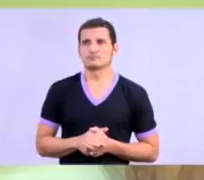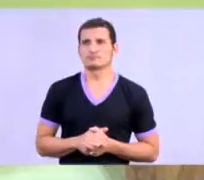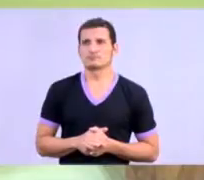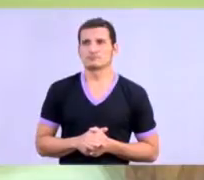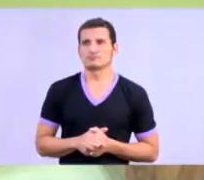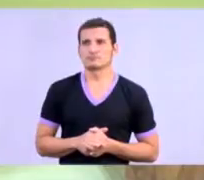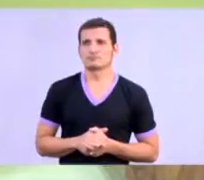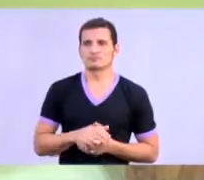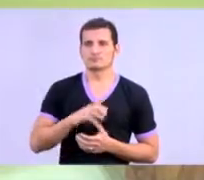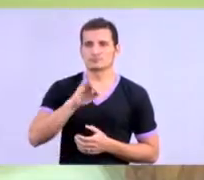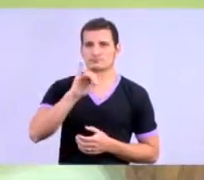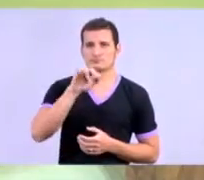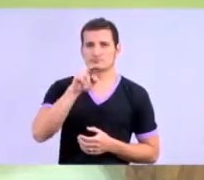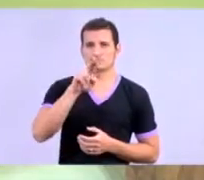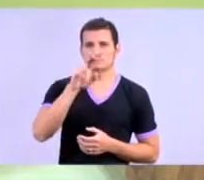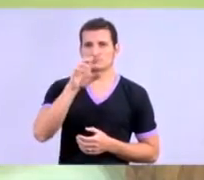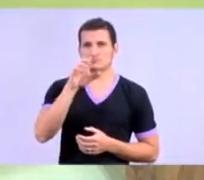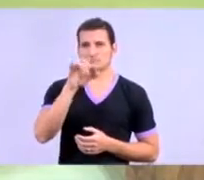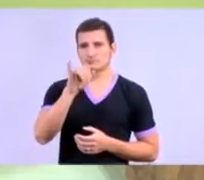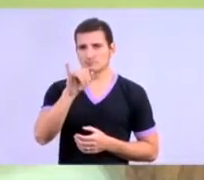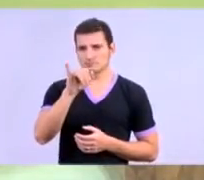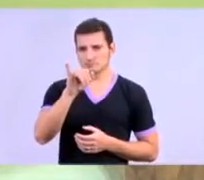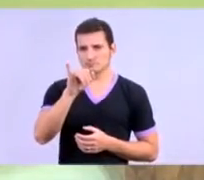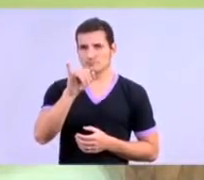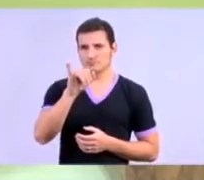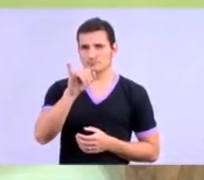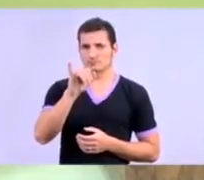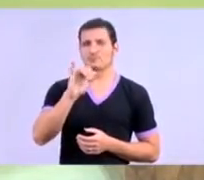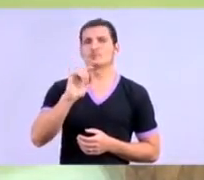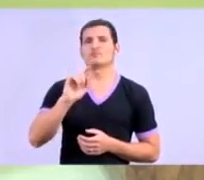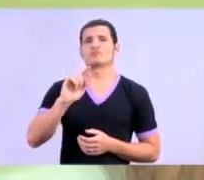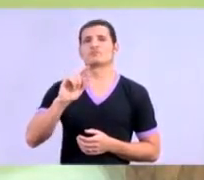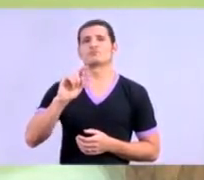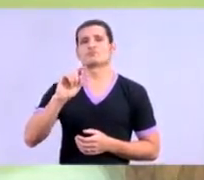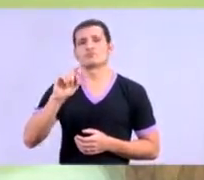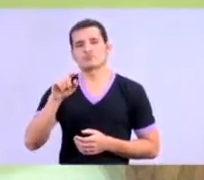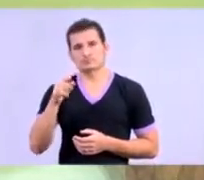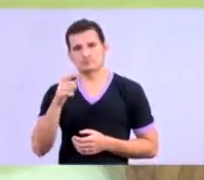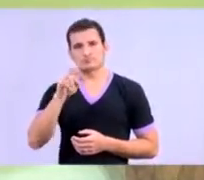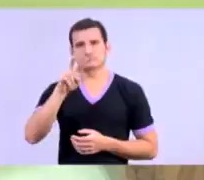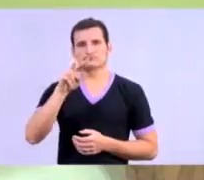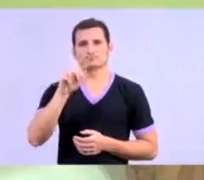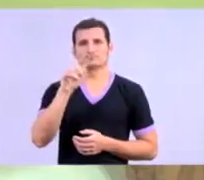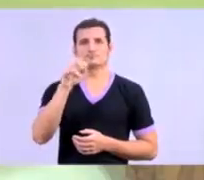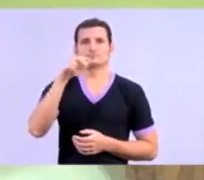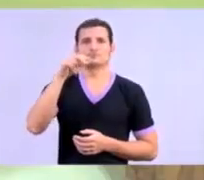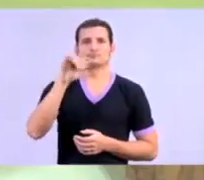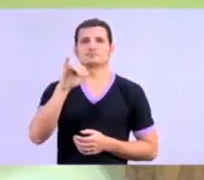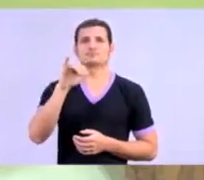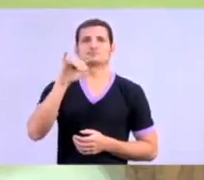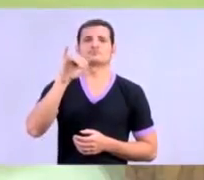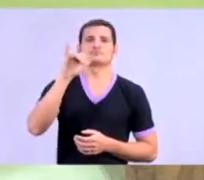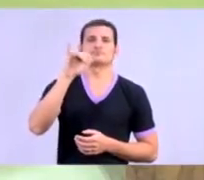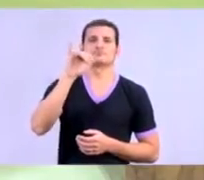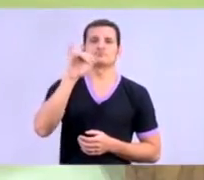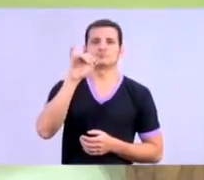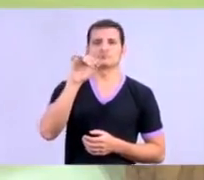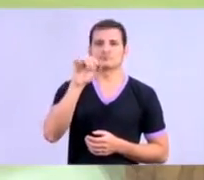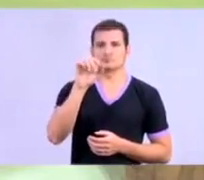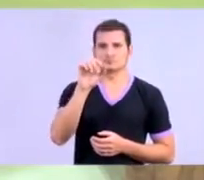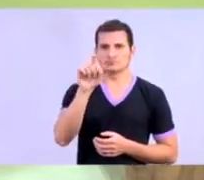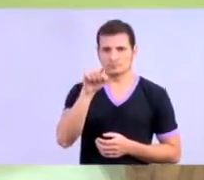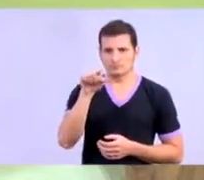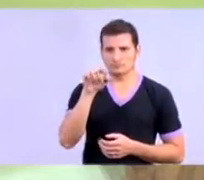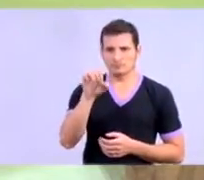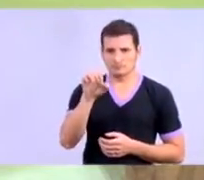da aluna Jussi, de Espigão do Oeste, e também da aluna Vanise, de São Miguel. Vamos começar com a